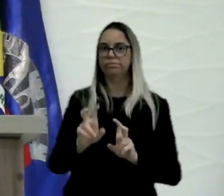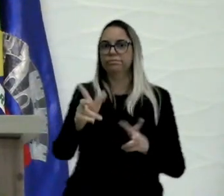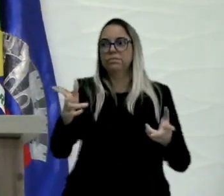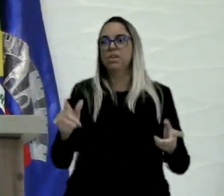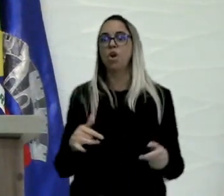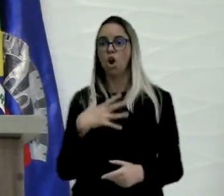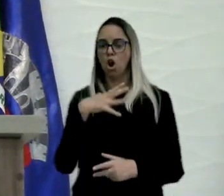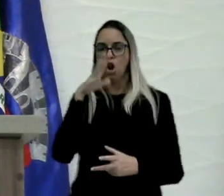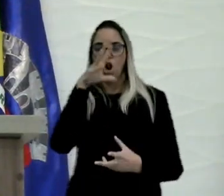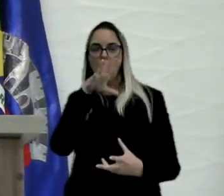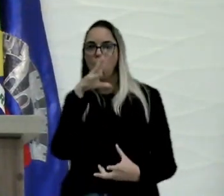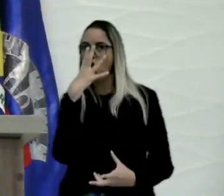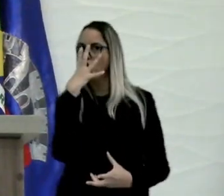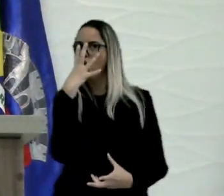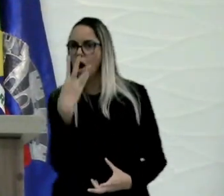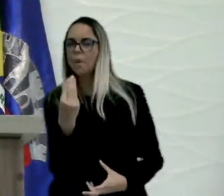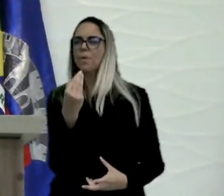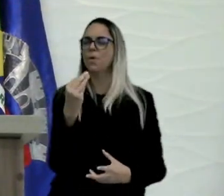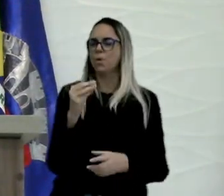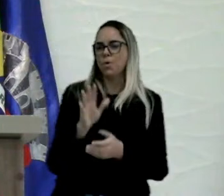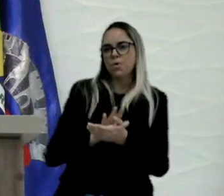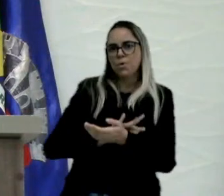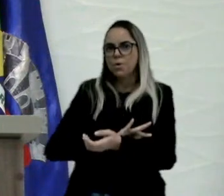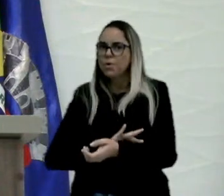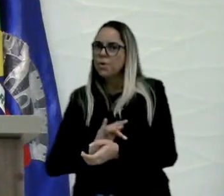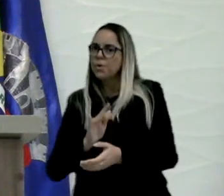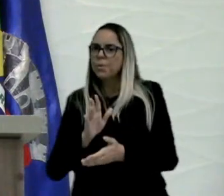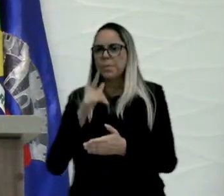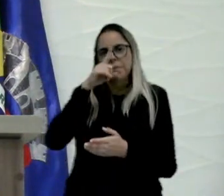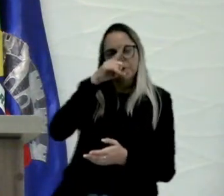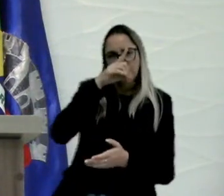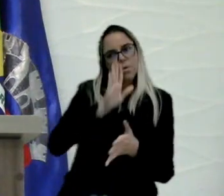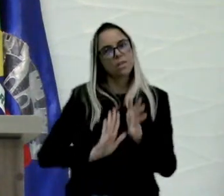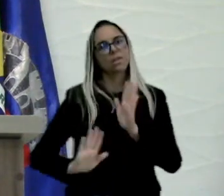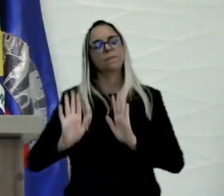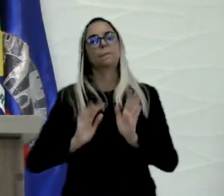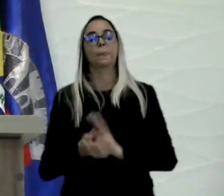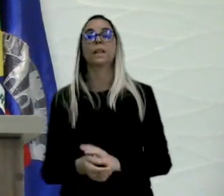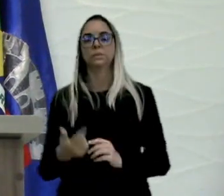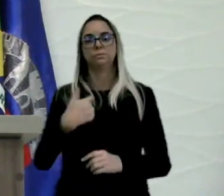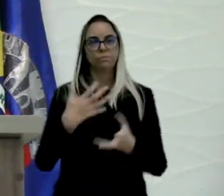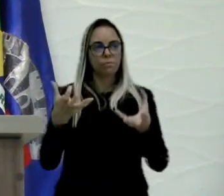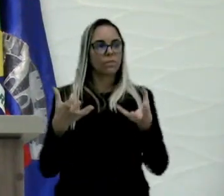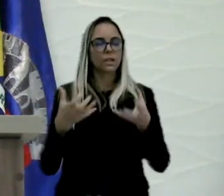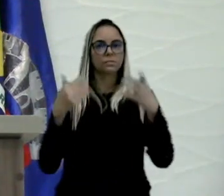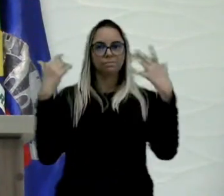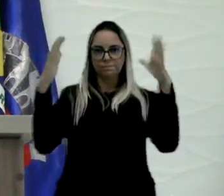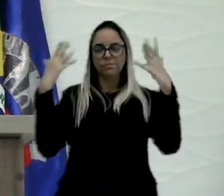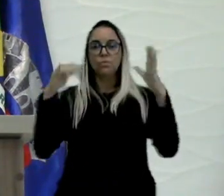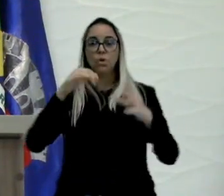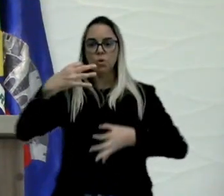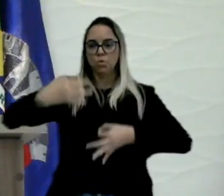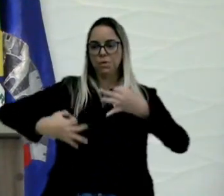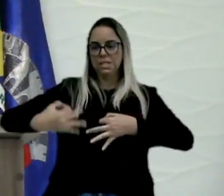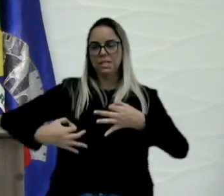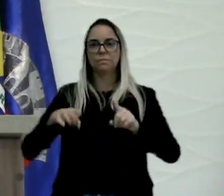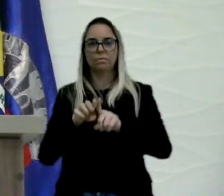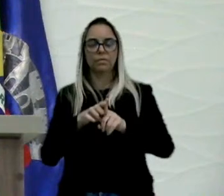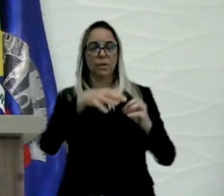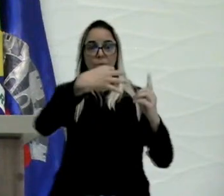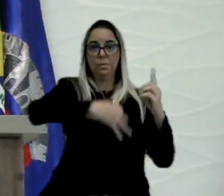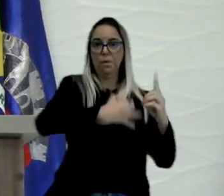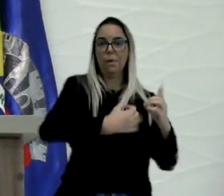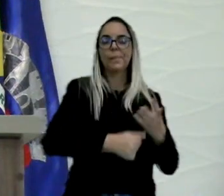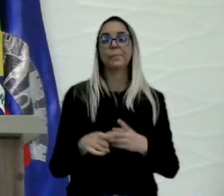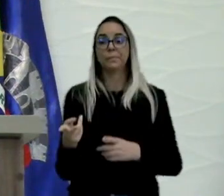com pelo dos lobo Tá certo Doutor vamos lá eu quero parabenizar o juiz e o promotor que tem feito um